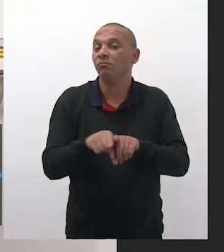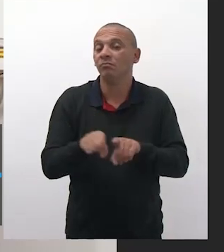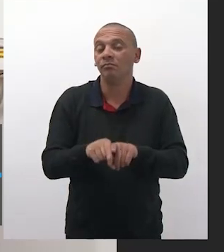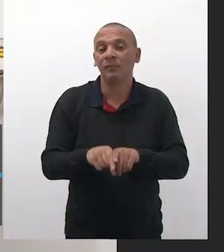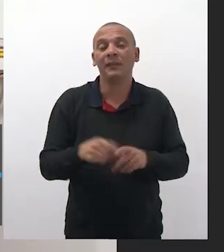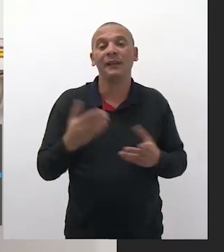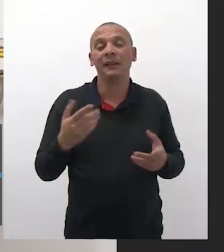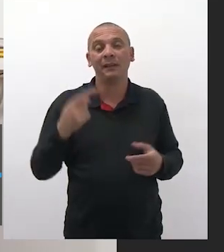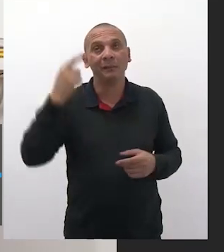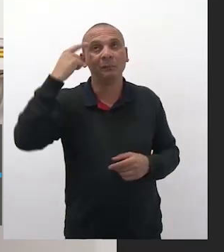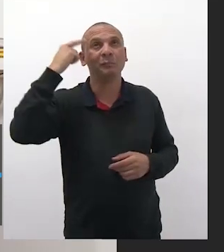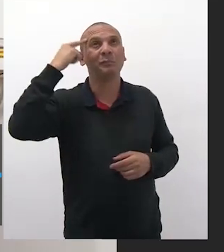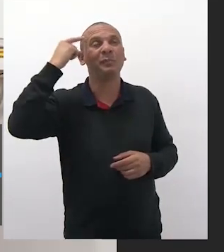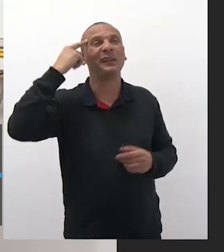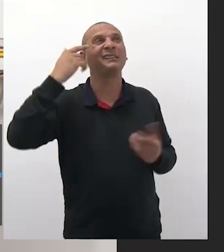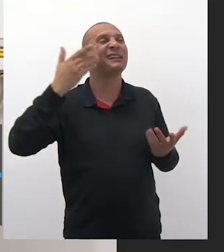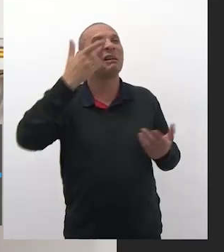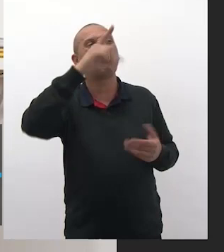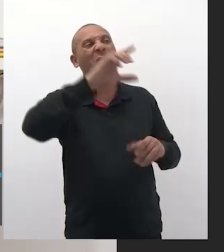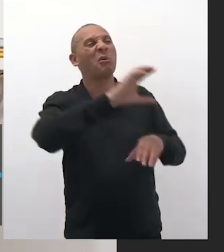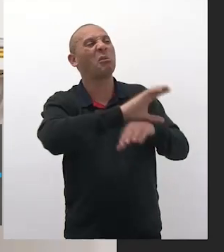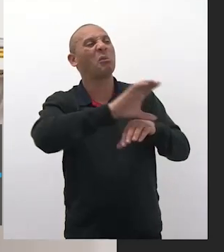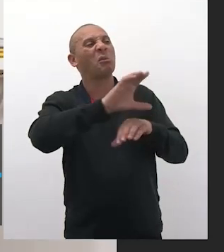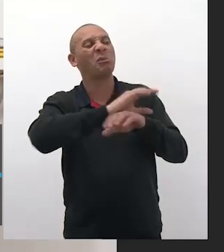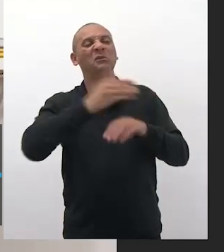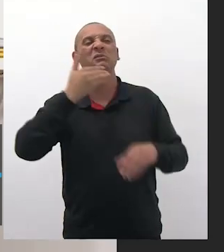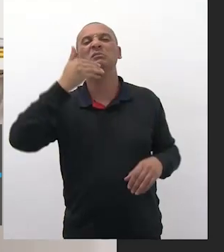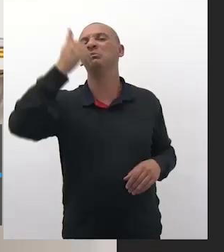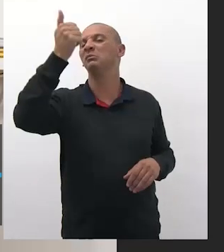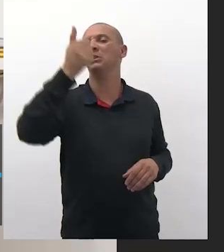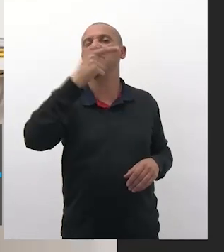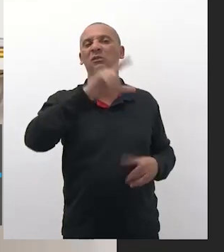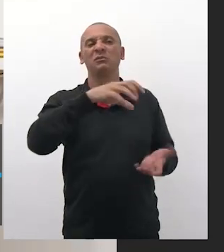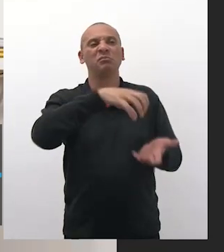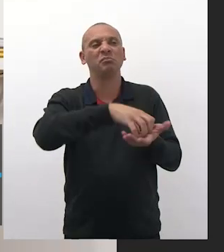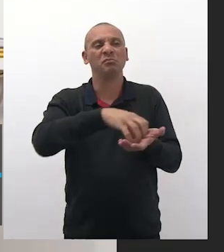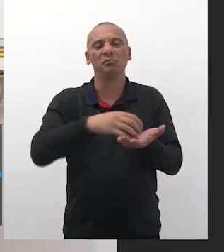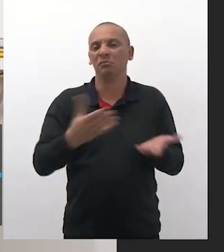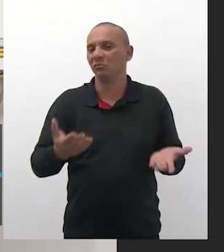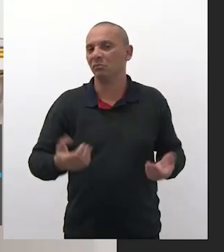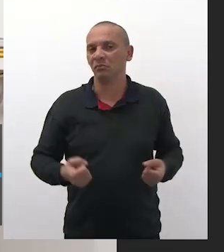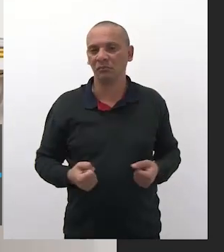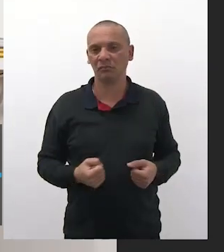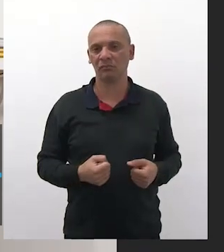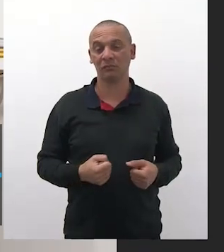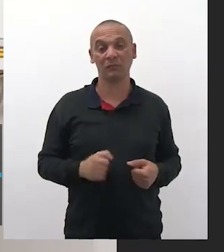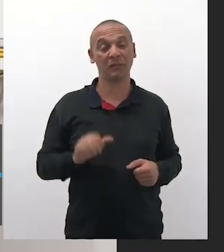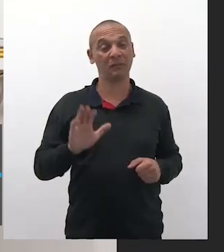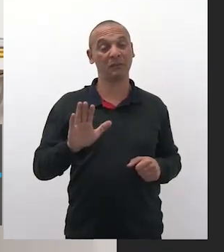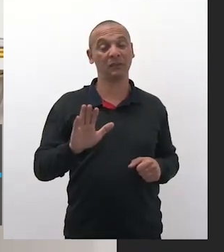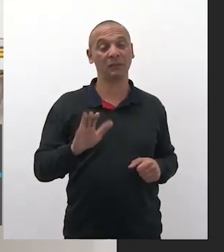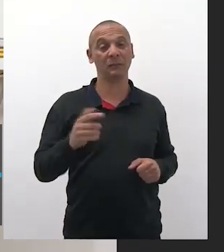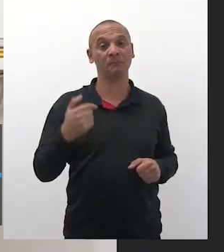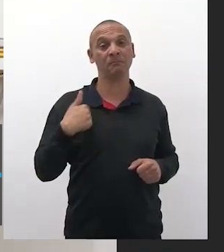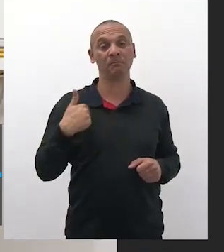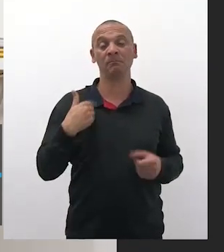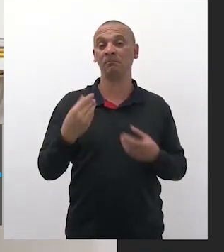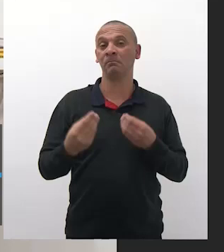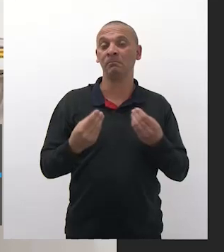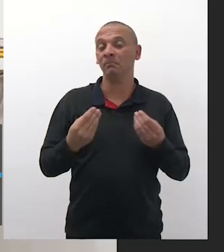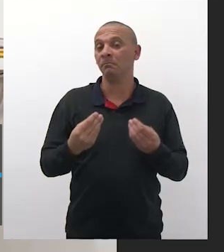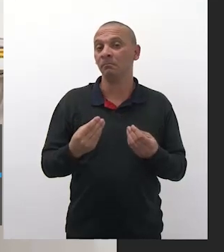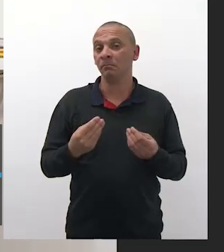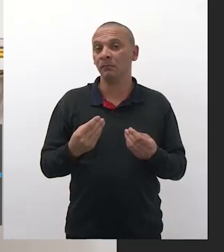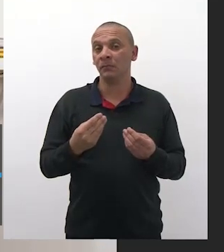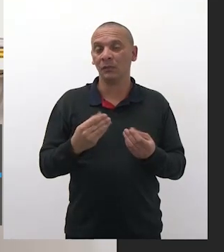até cheguei a pensar em fazer outro curso, e seguir para a área de direito. E foi bem